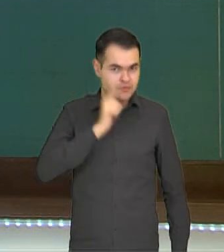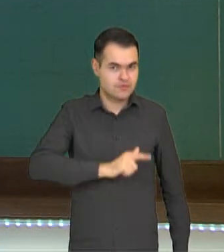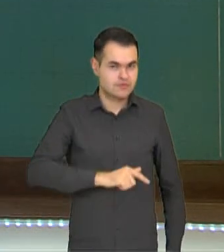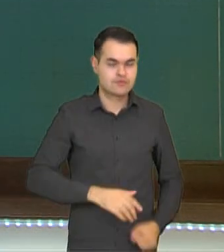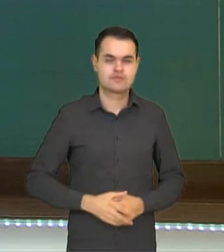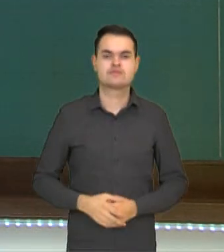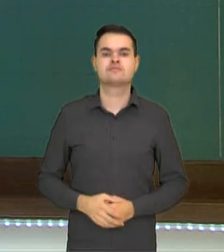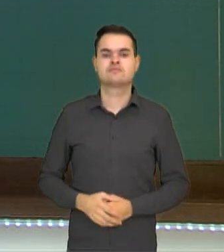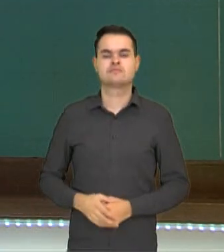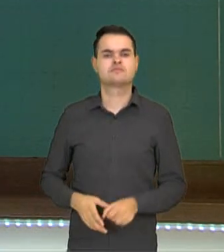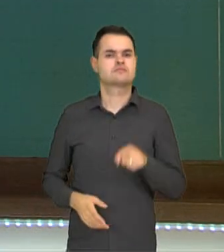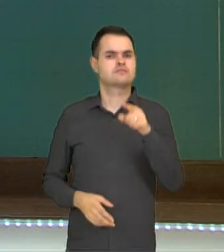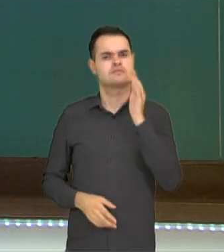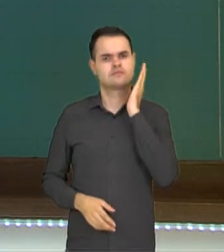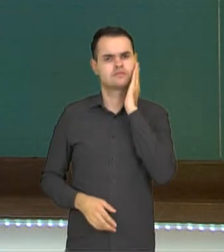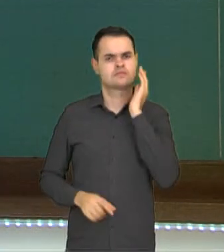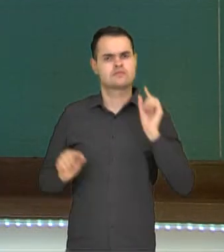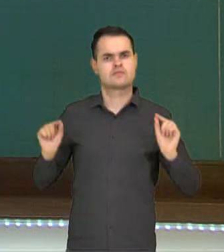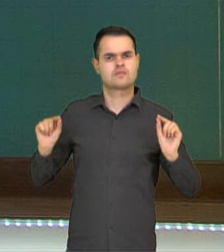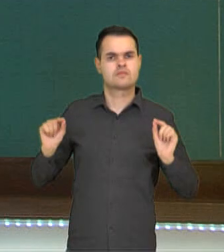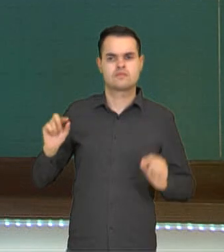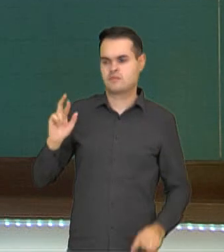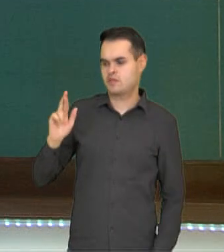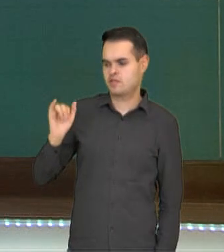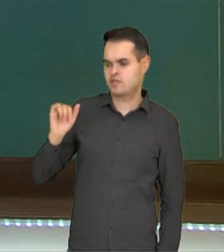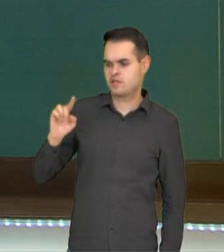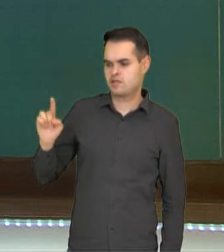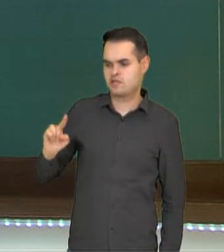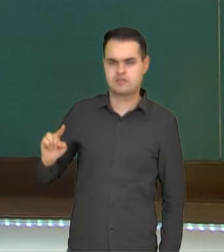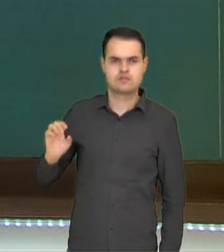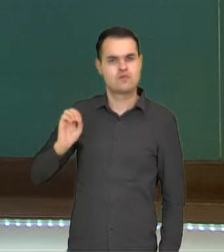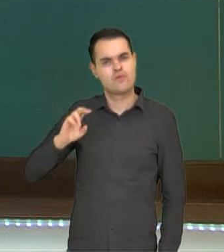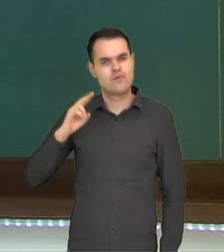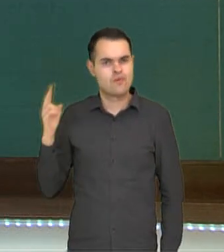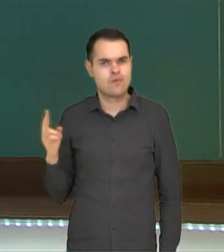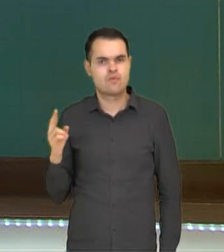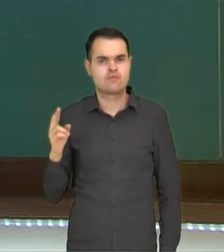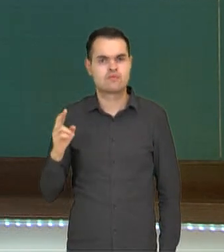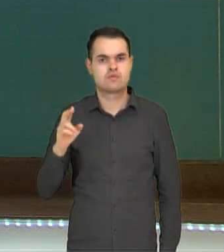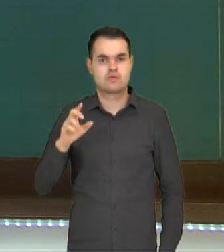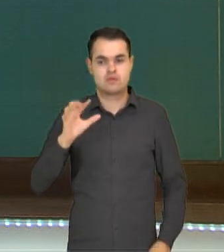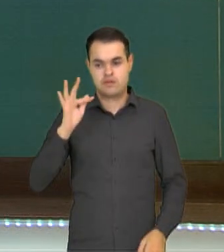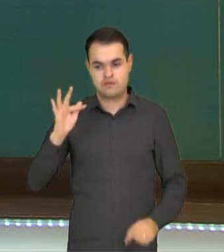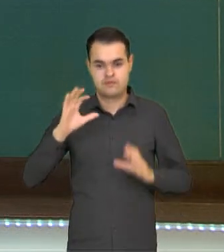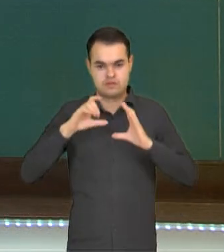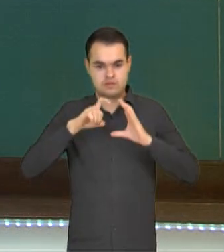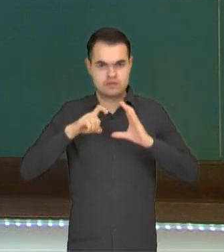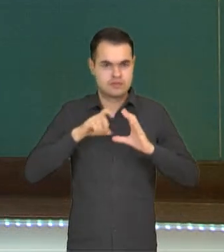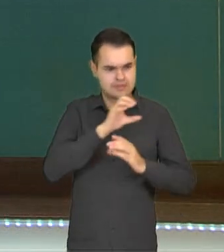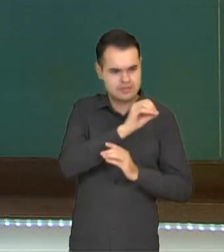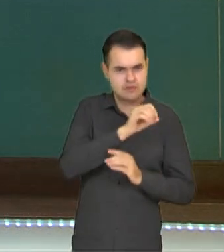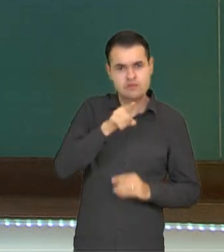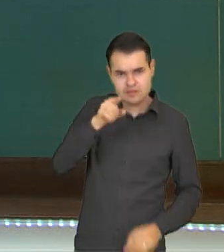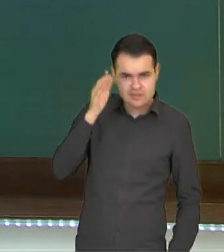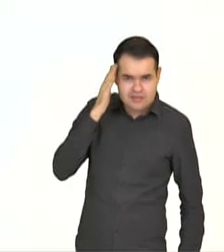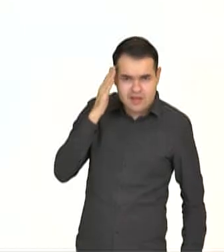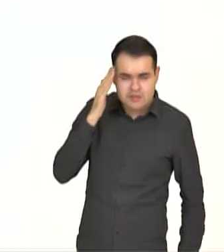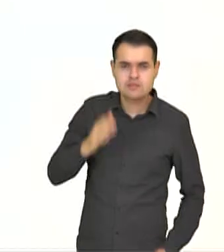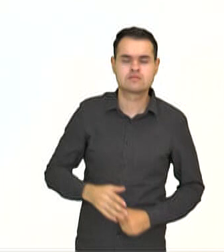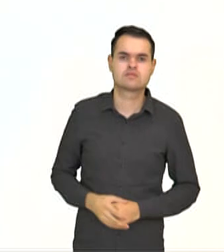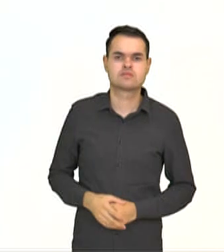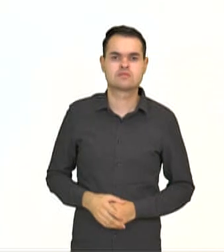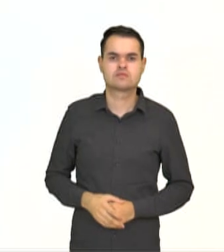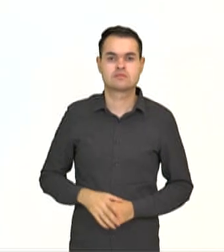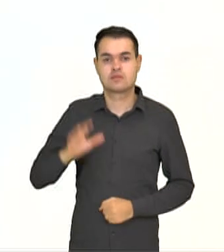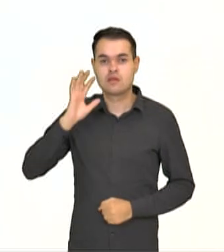sabe o que é raiz ou zero de uma função? Então, vamos lá. Olha só, ao resolver